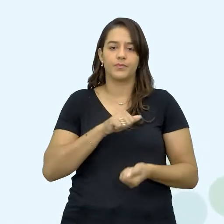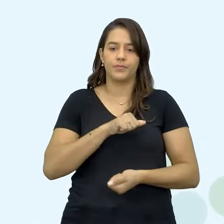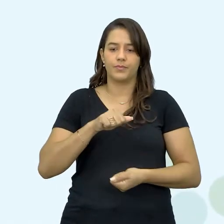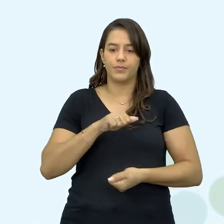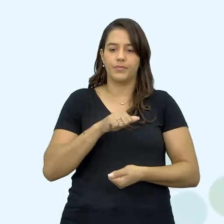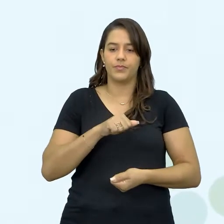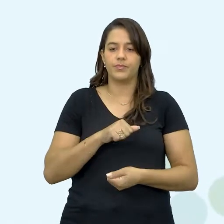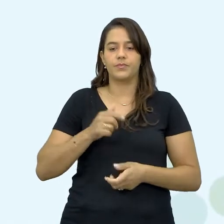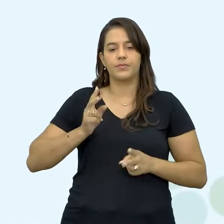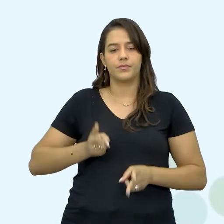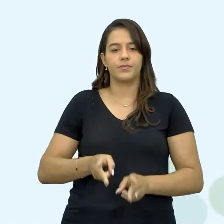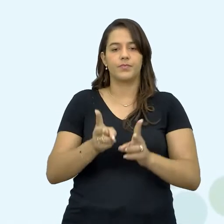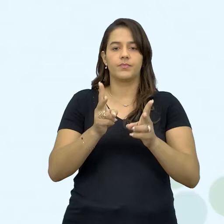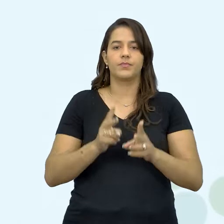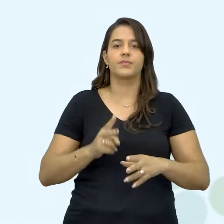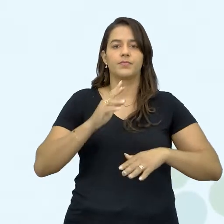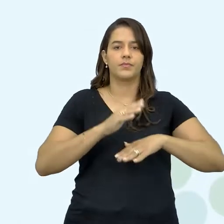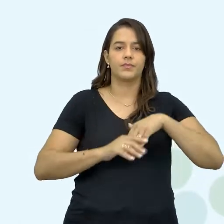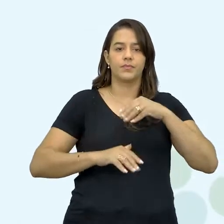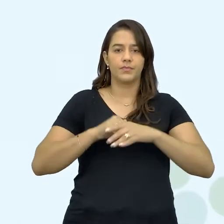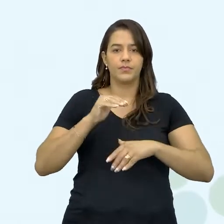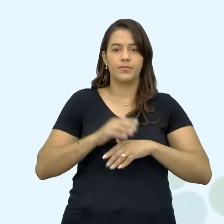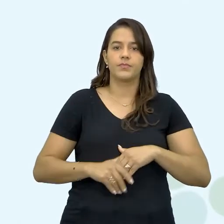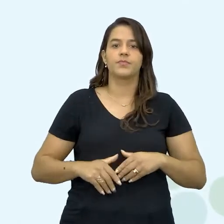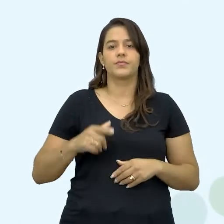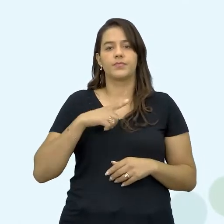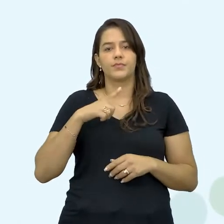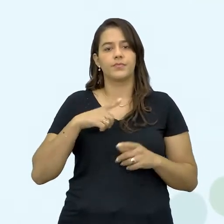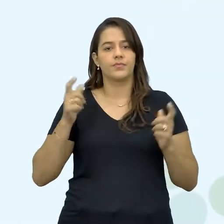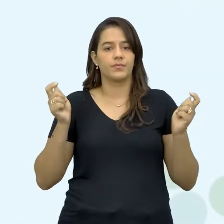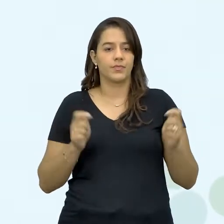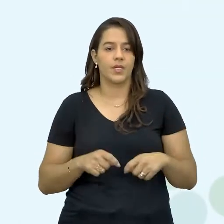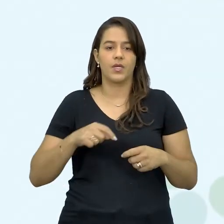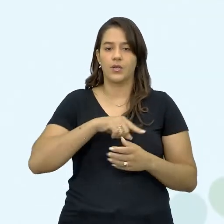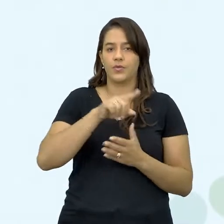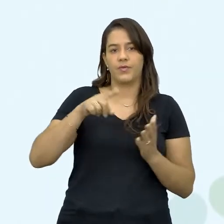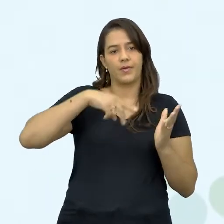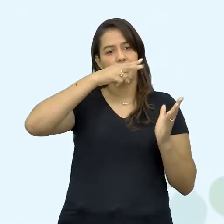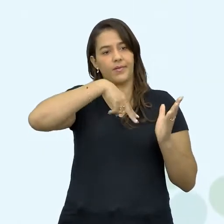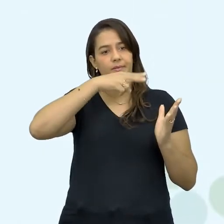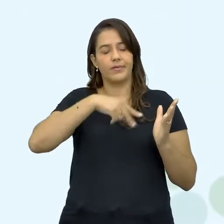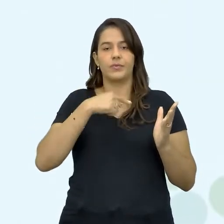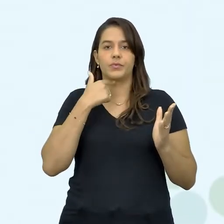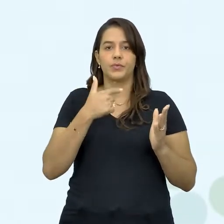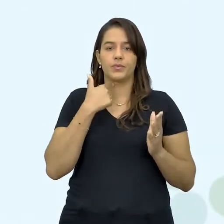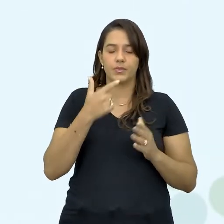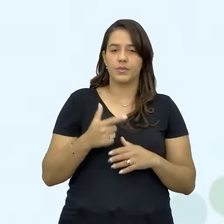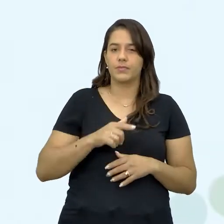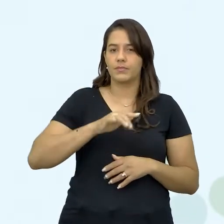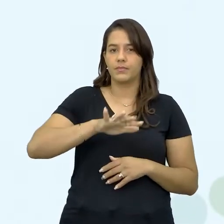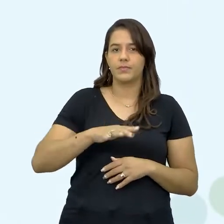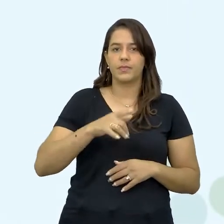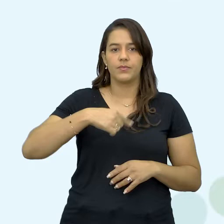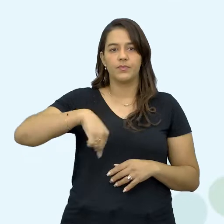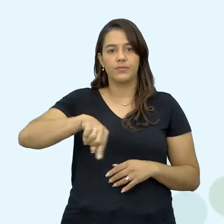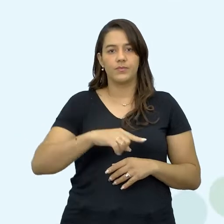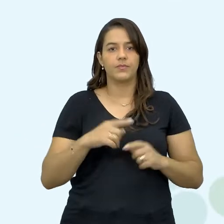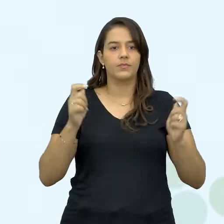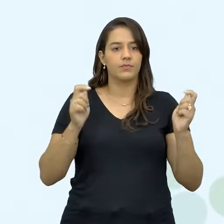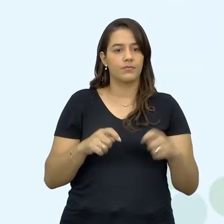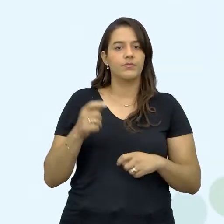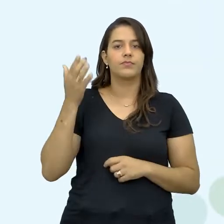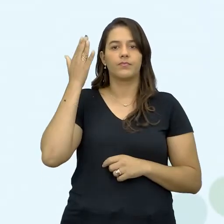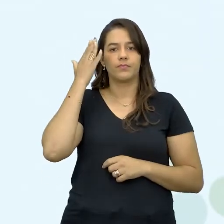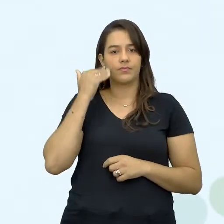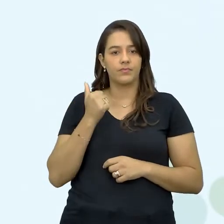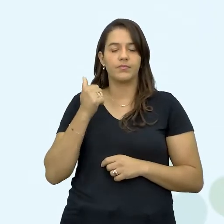aqui as habilidades, né? Então, é óbvio, a gente vai ficar lendo isso, não, a gente vai ficar aqui até 2030, mas a questão é que vocês sabem aí, né,